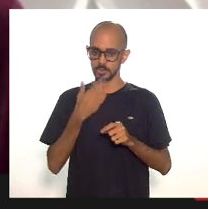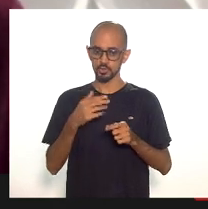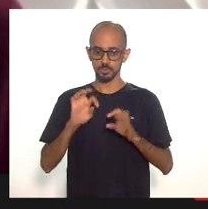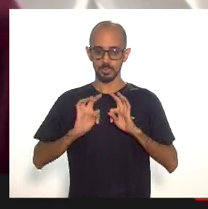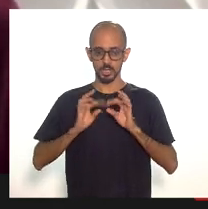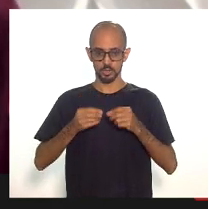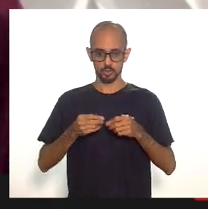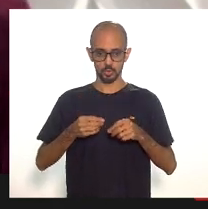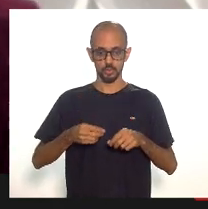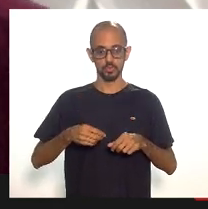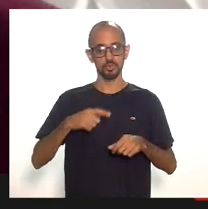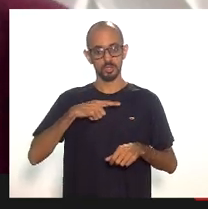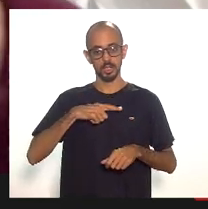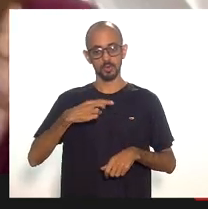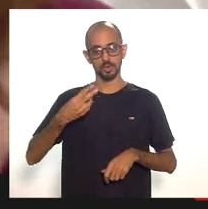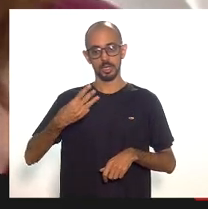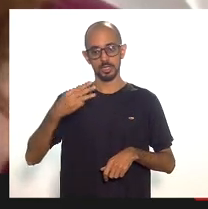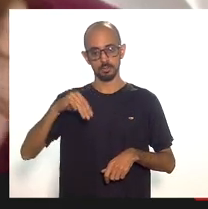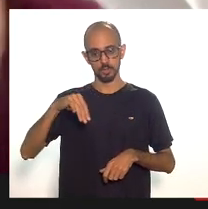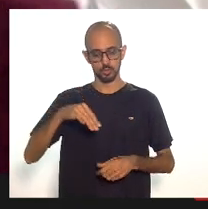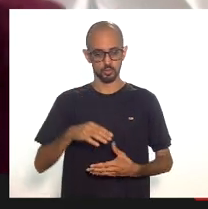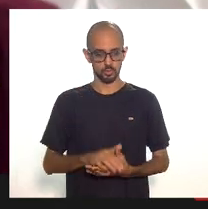manifestem por 3 minutos.